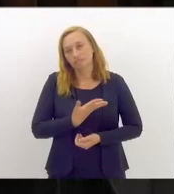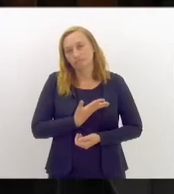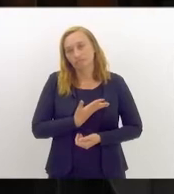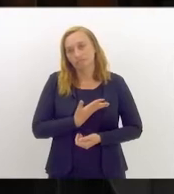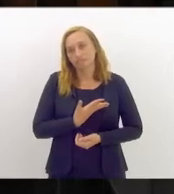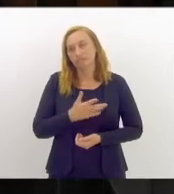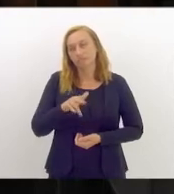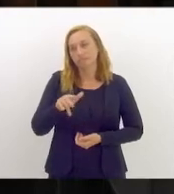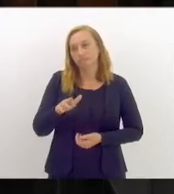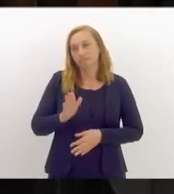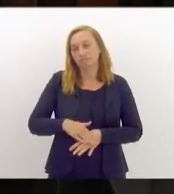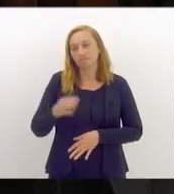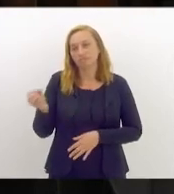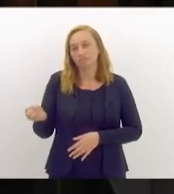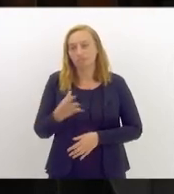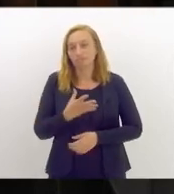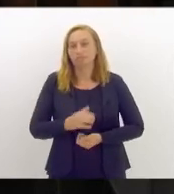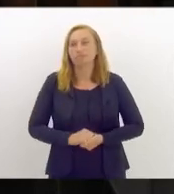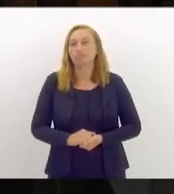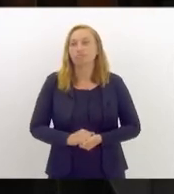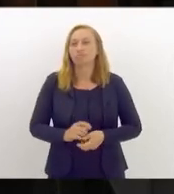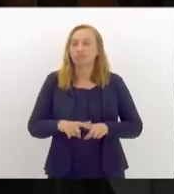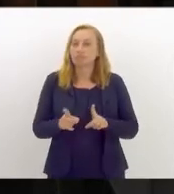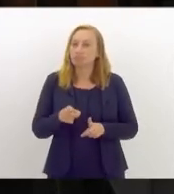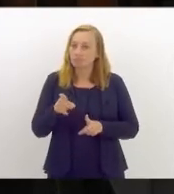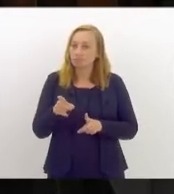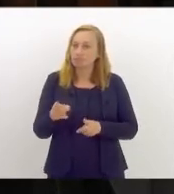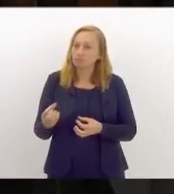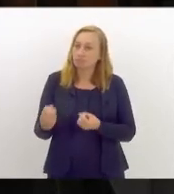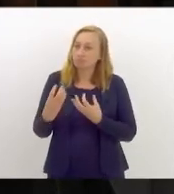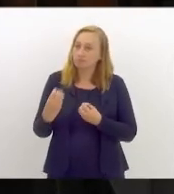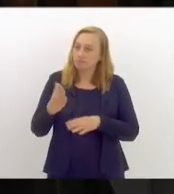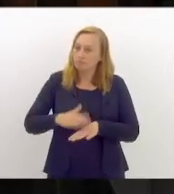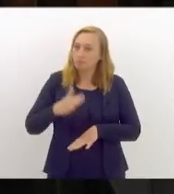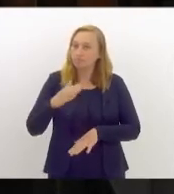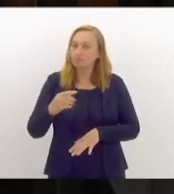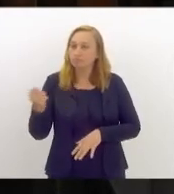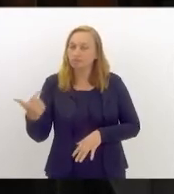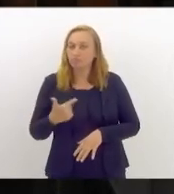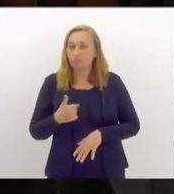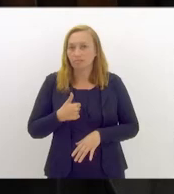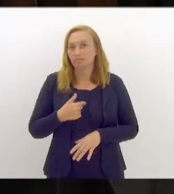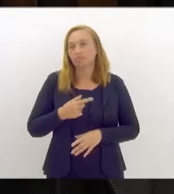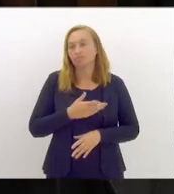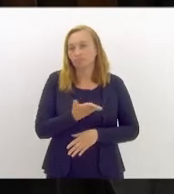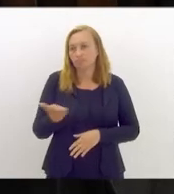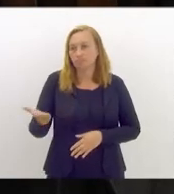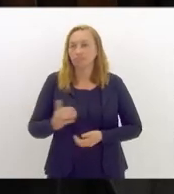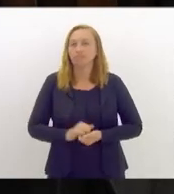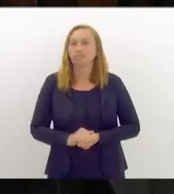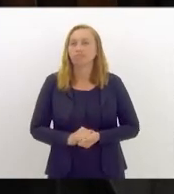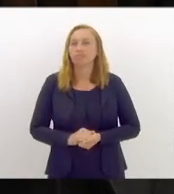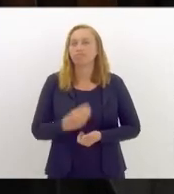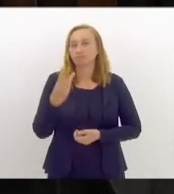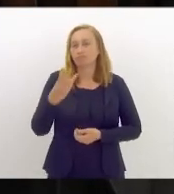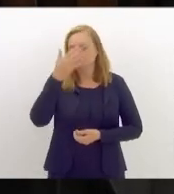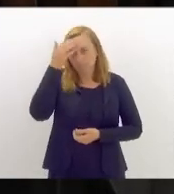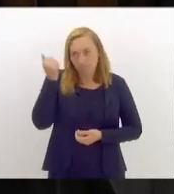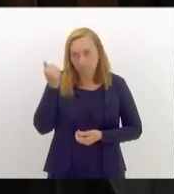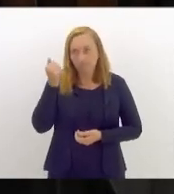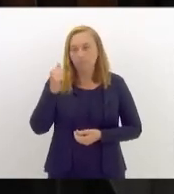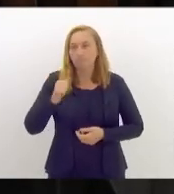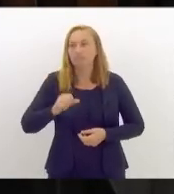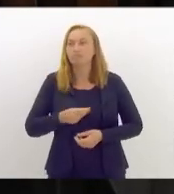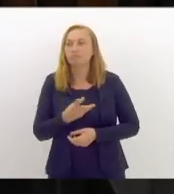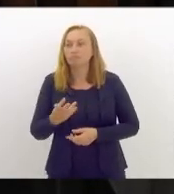são os meus irmãos mais novos mas vocês me ensinam mais do que eu a vocês nós três sabemos o quanto